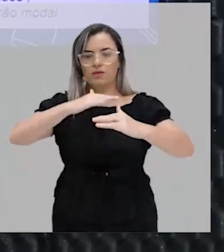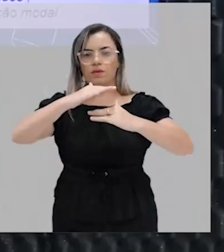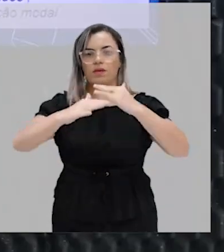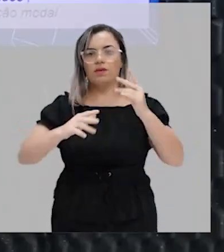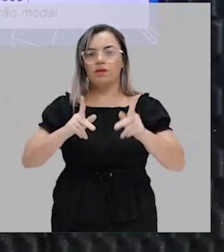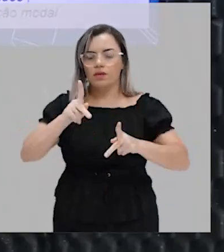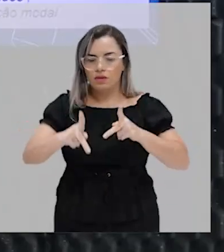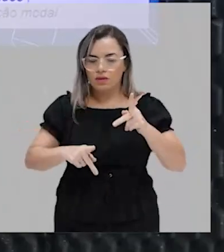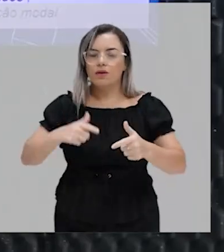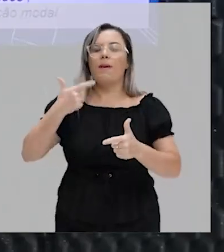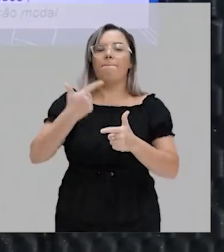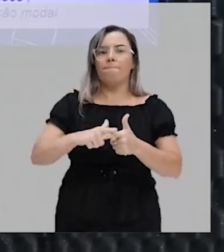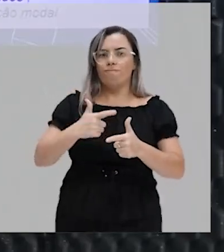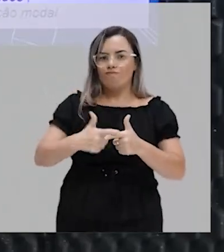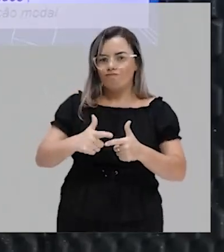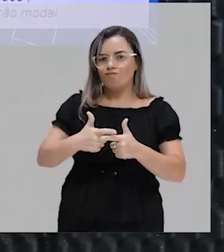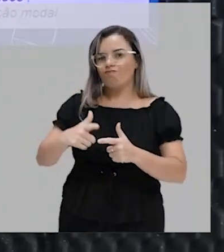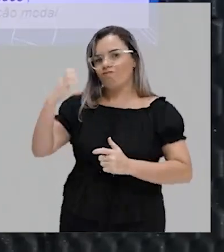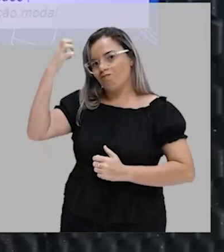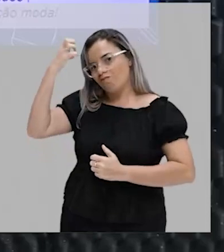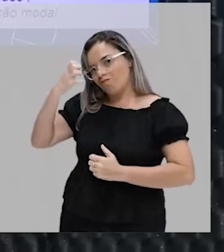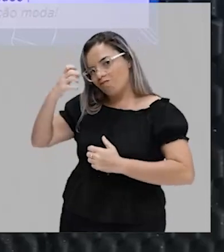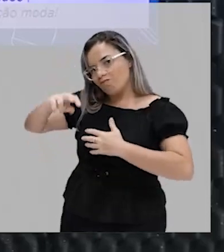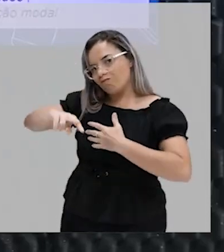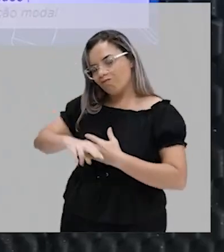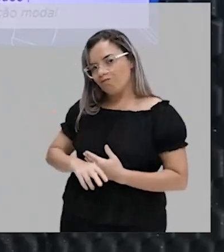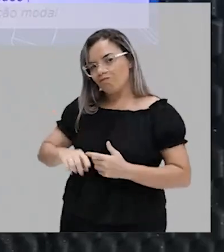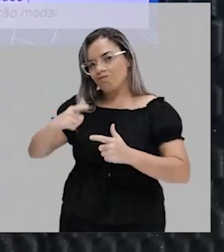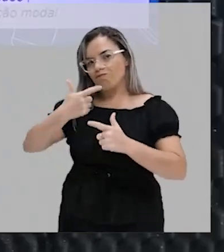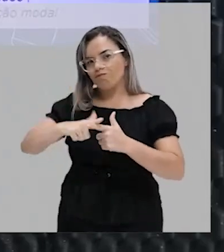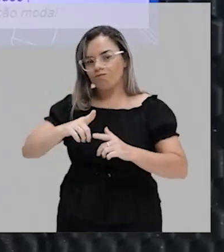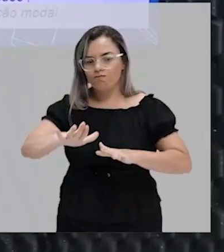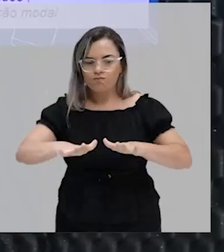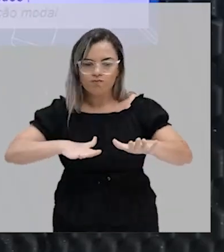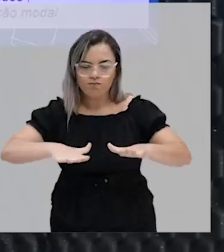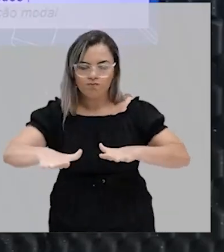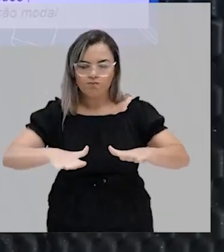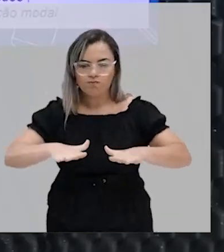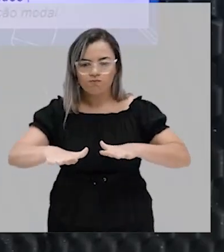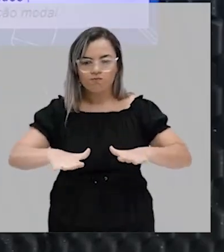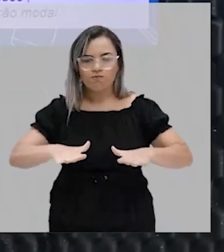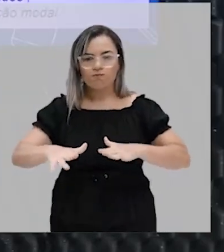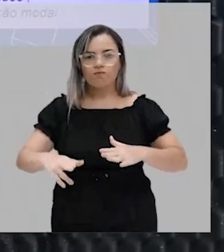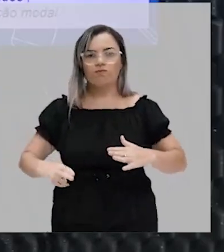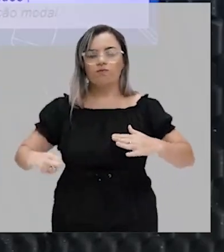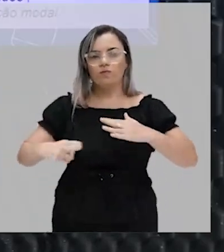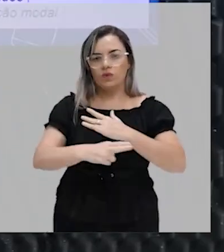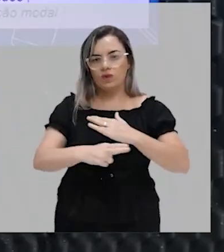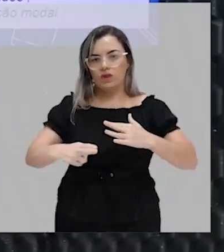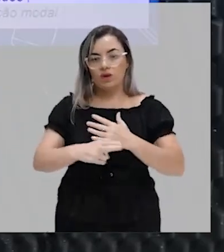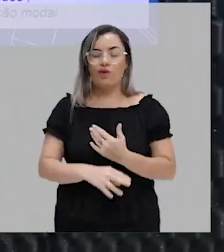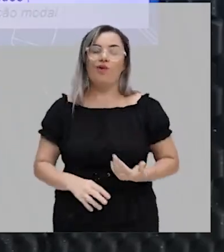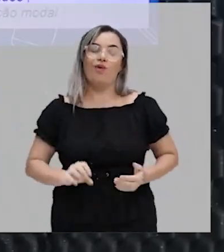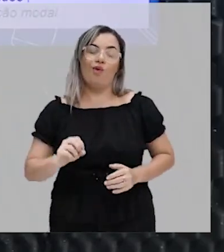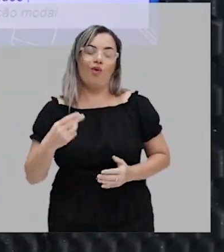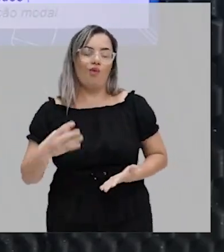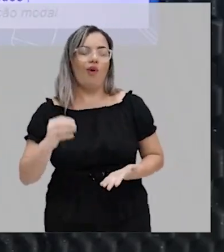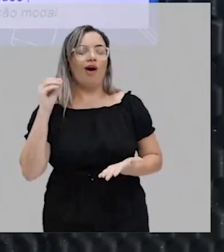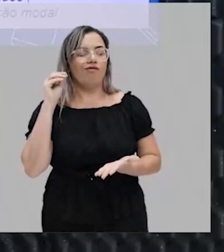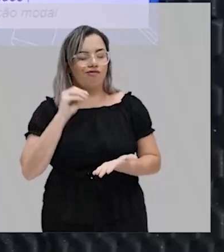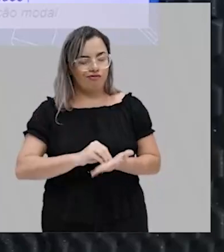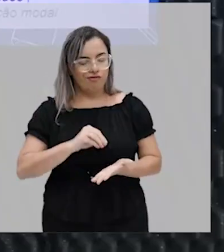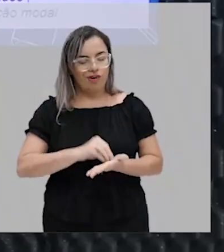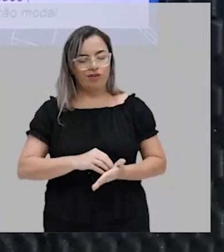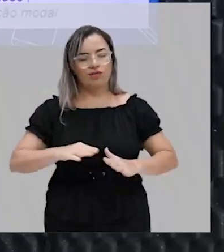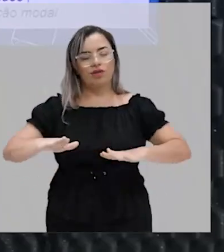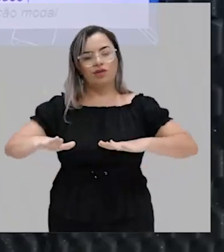nós temos um problema sério que é o problema da mobilidade urbana, ou no caso, a falta dela, né? O